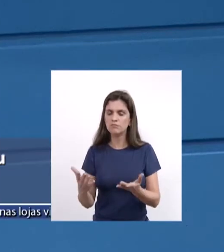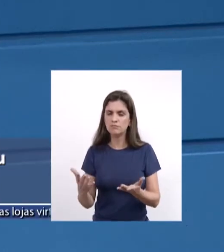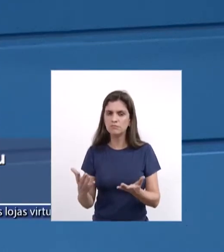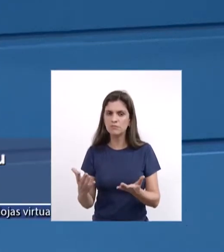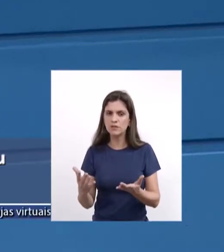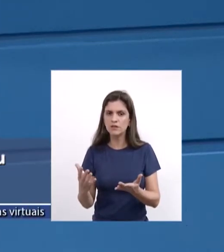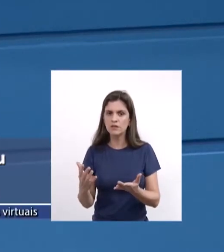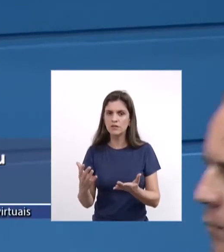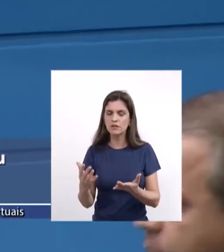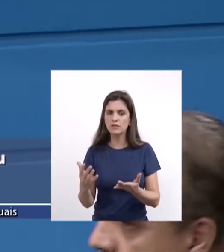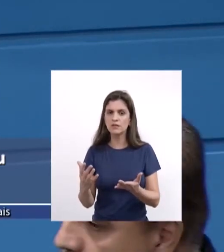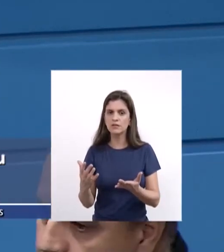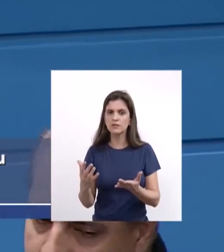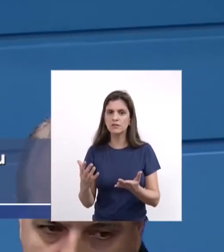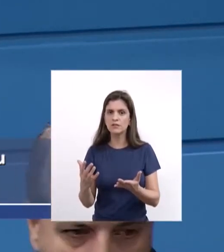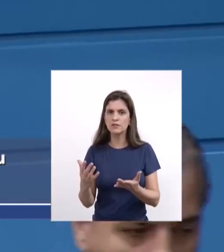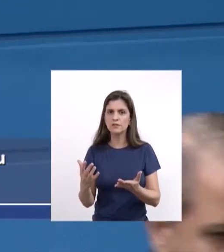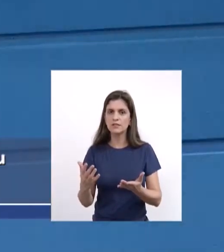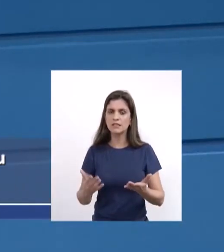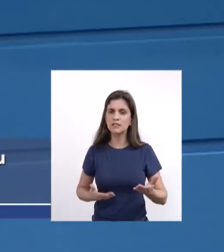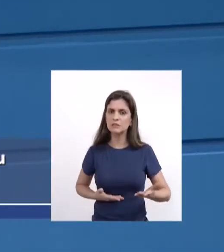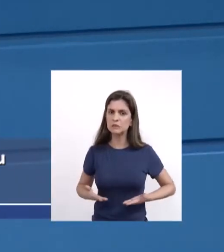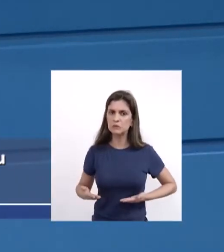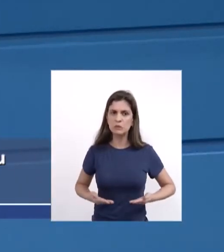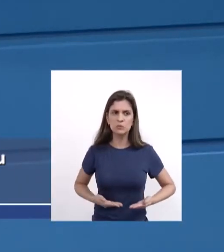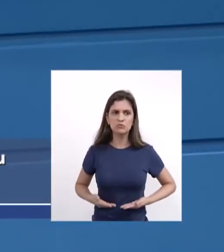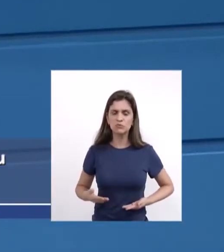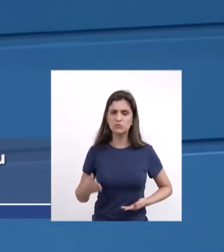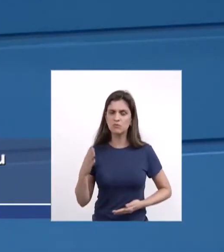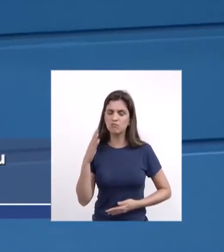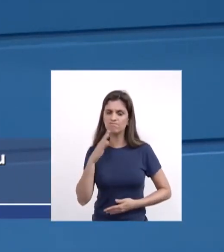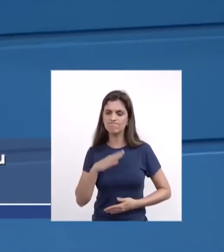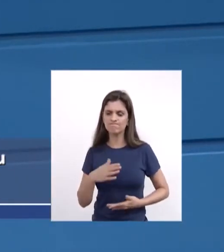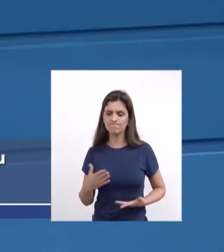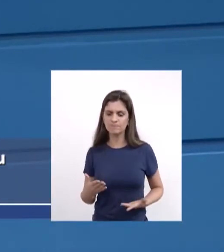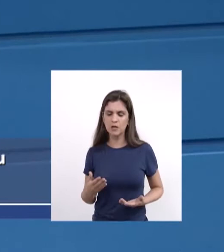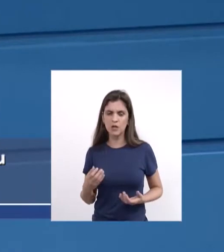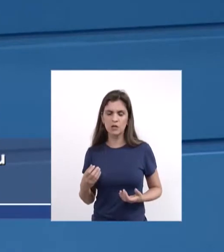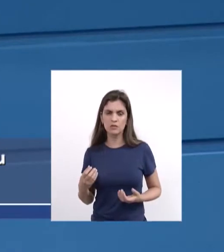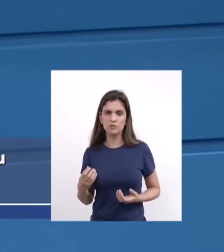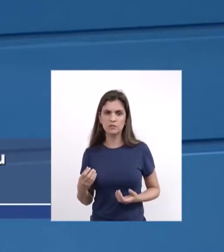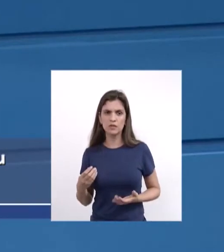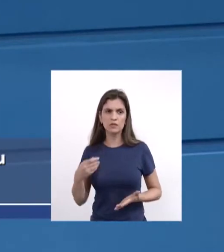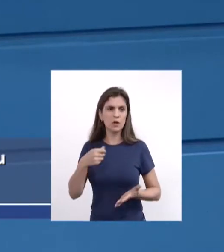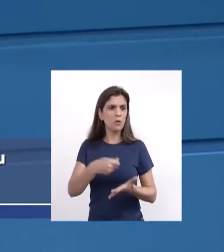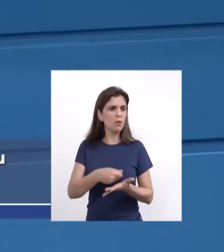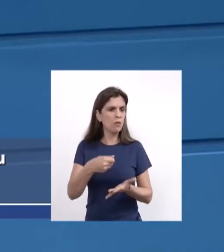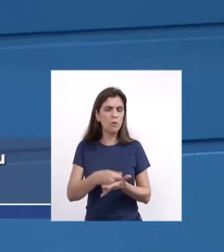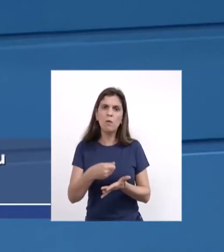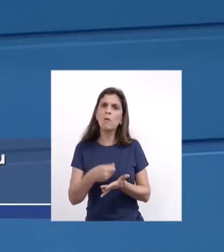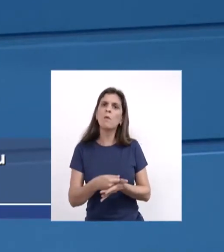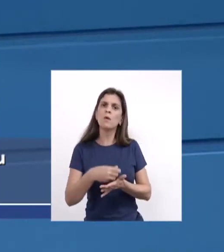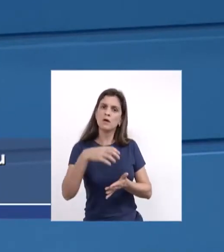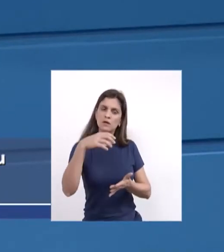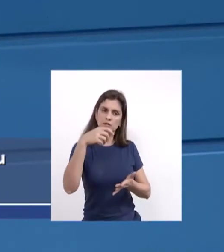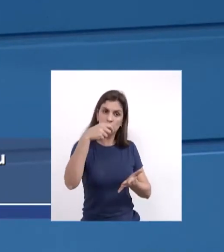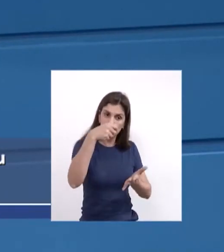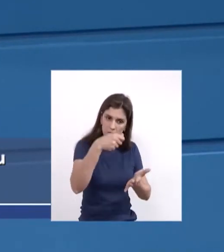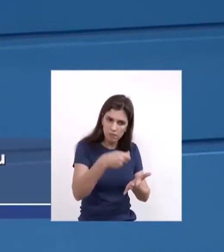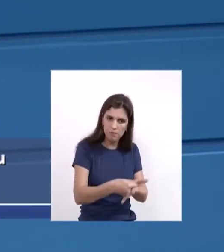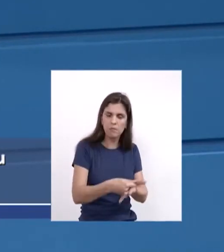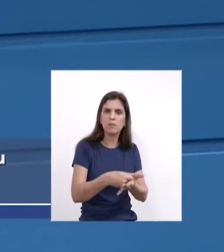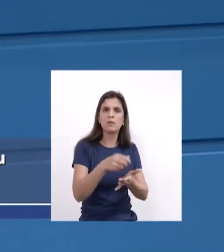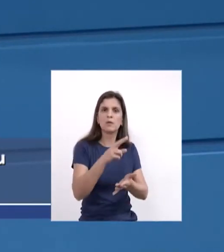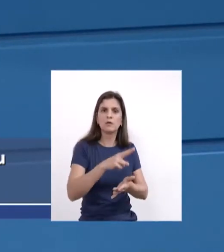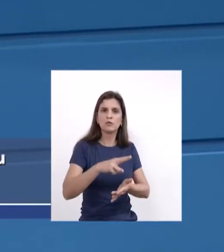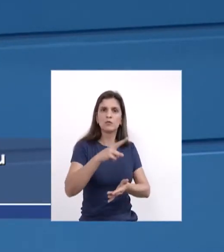no tocante a essa situação aqui de cobrança de pedágio aos veículos que transitam no Mato Grosso do Sul pela BR-163. É um